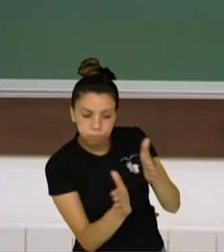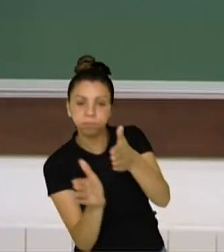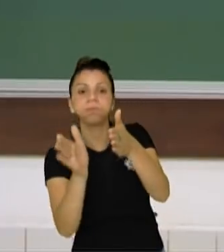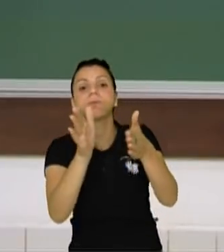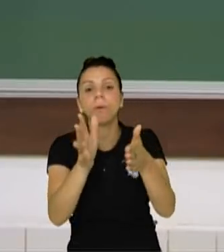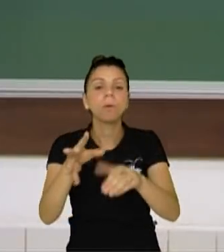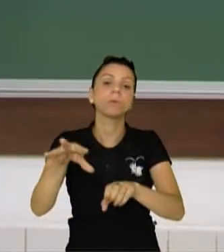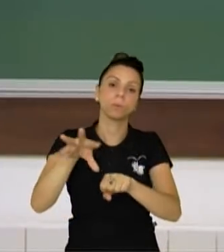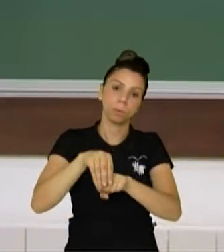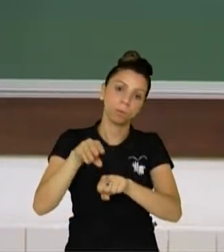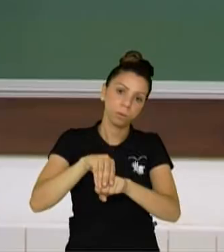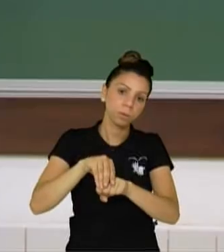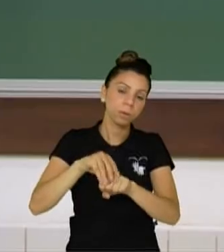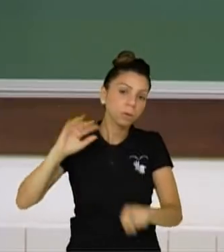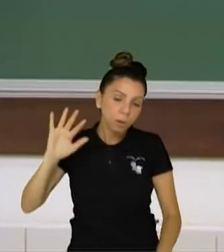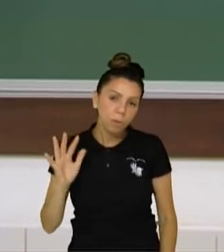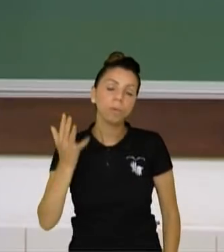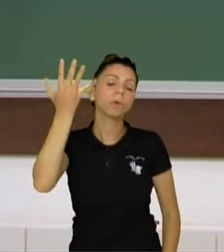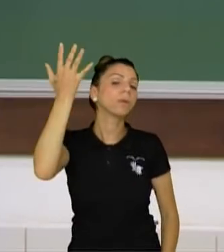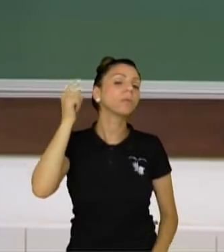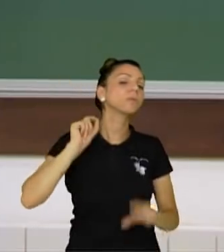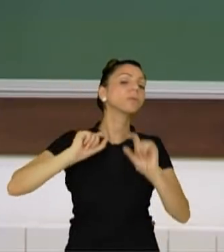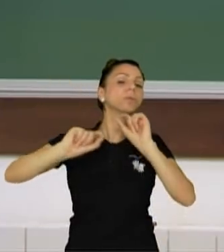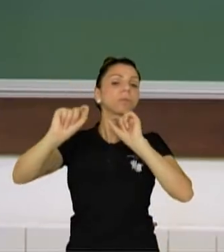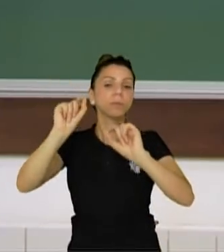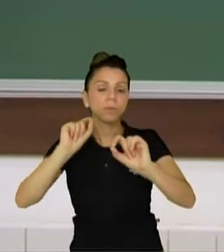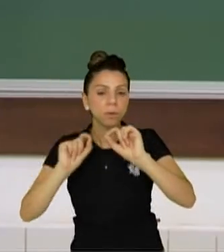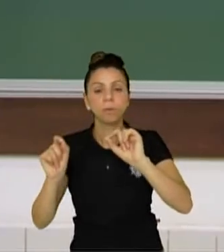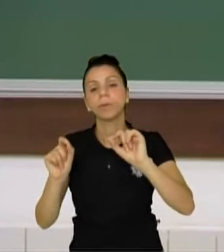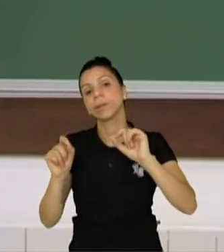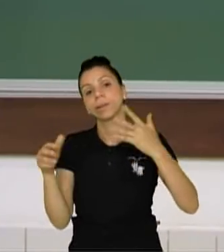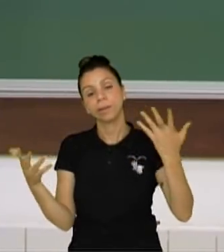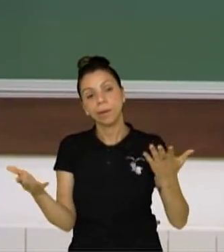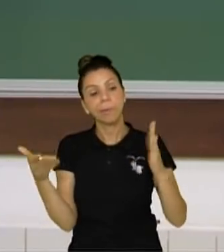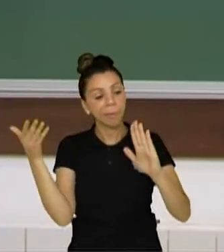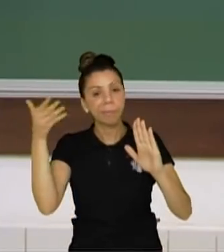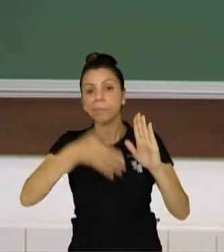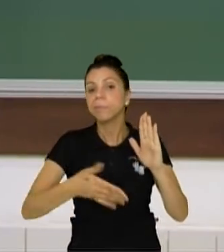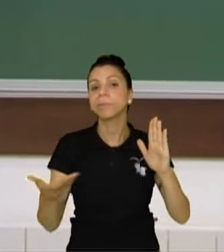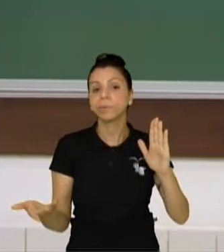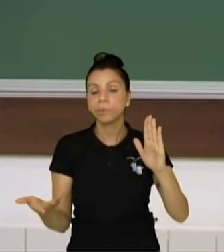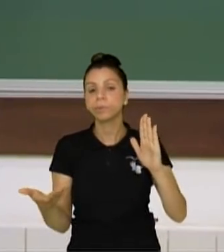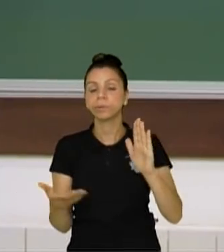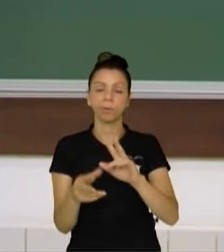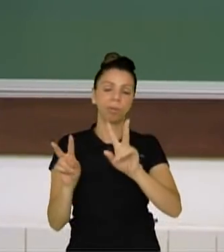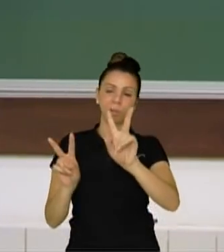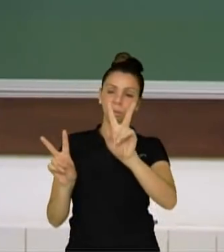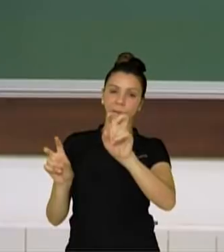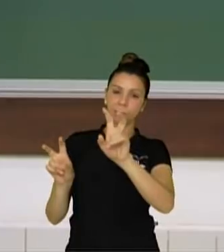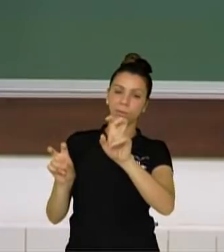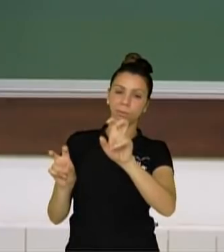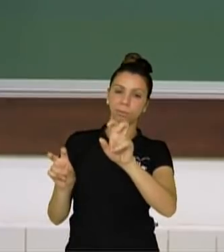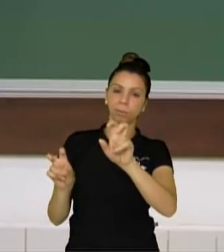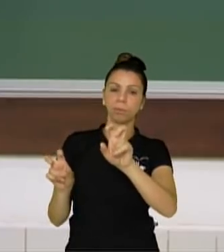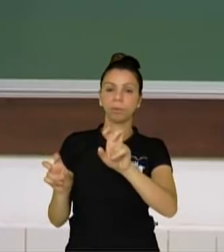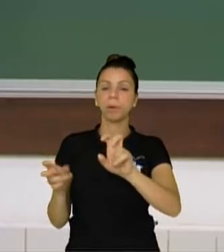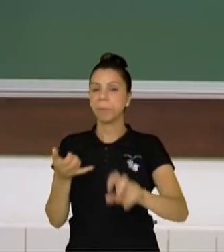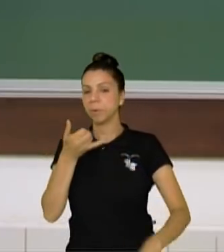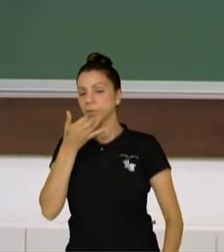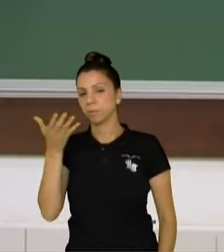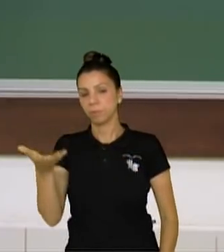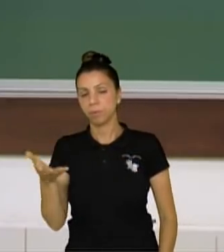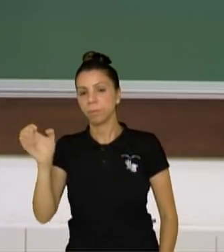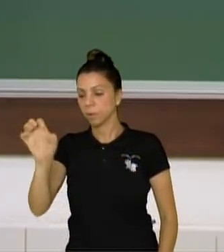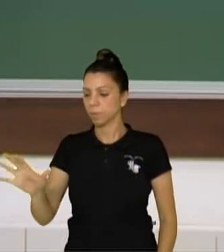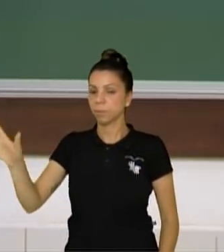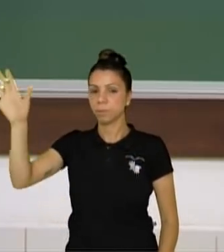E o que acontece? O que estamos falando aqui é que foi realmente uma justificativa, uma, entre aspas, desculpa